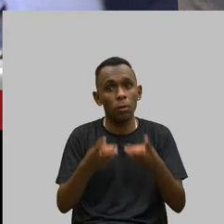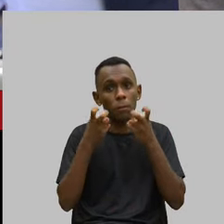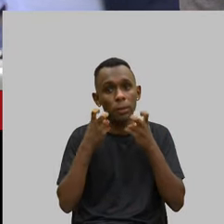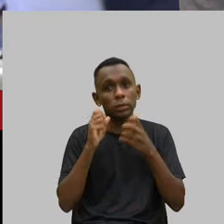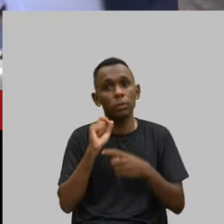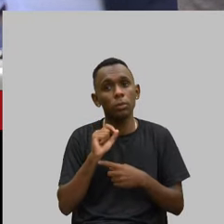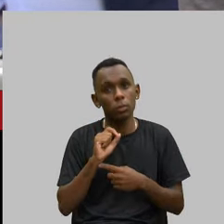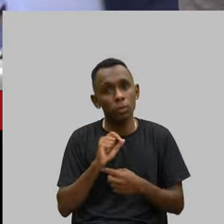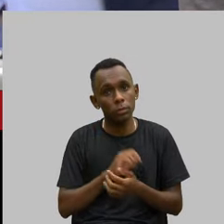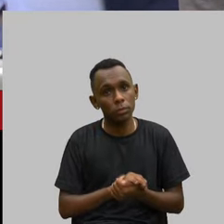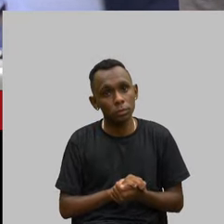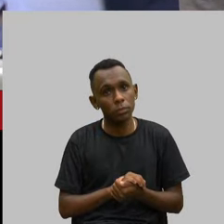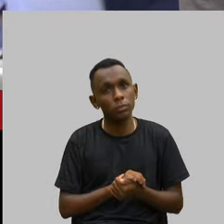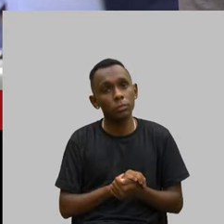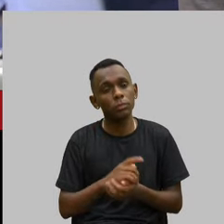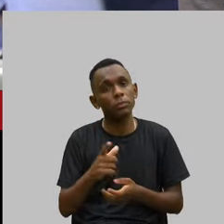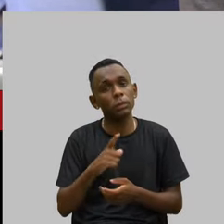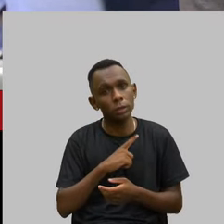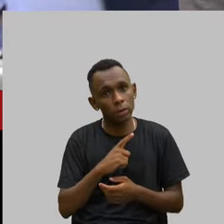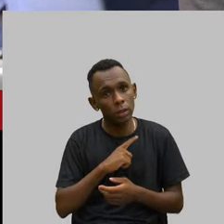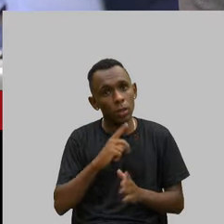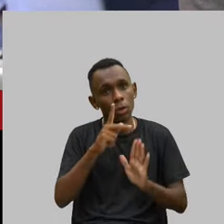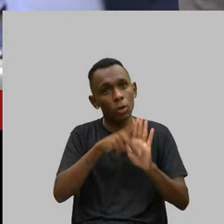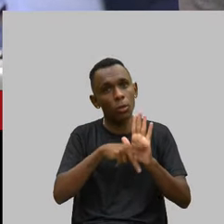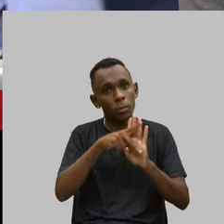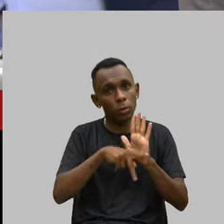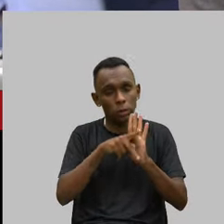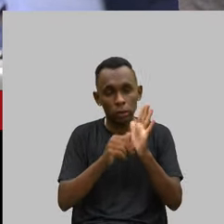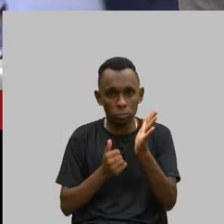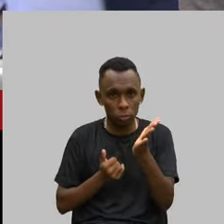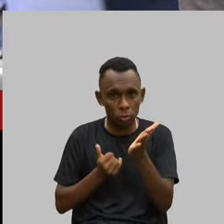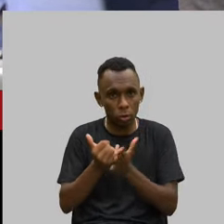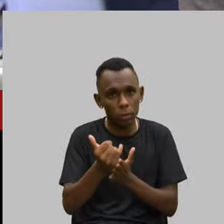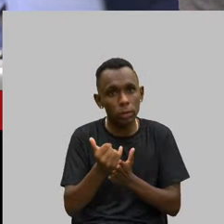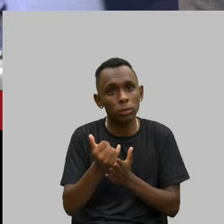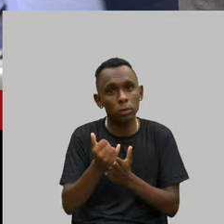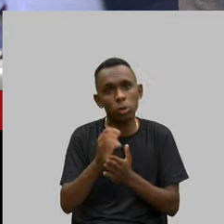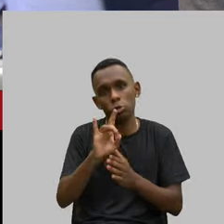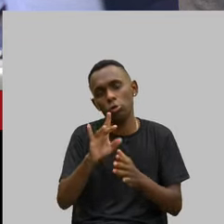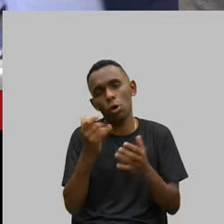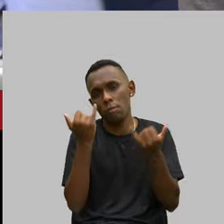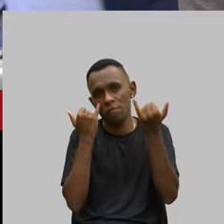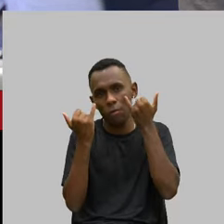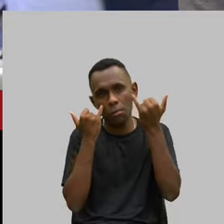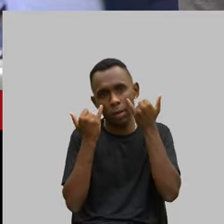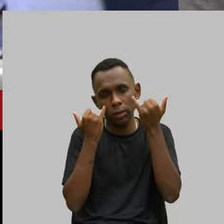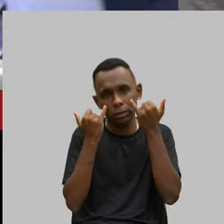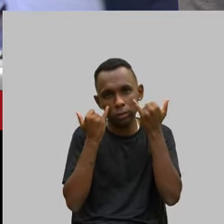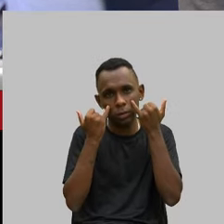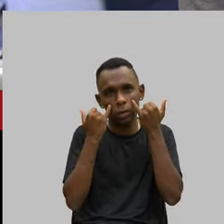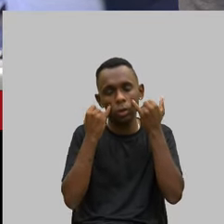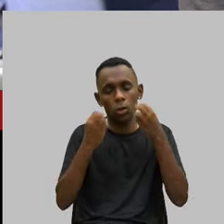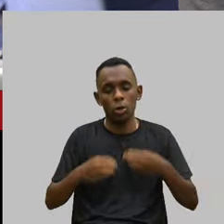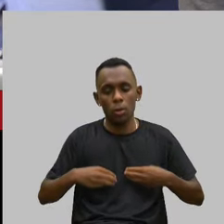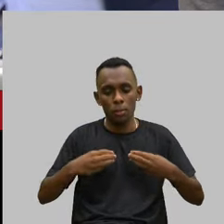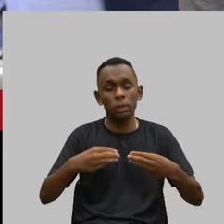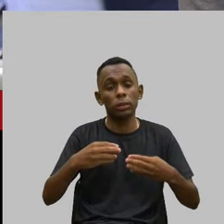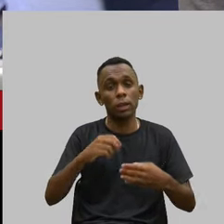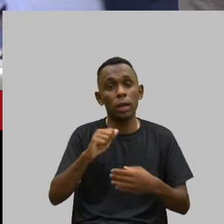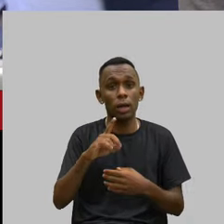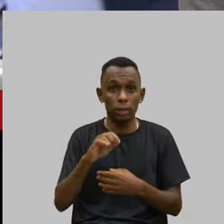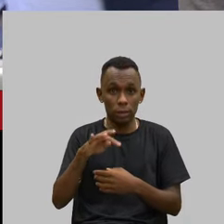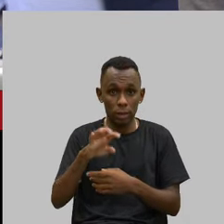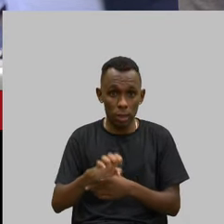eh ainda tem um o projeto não foi iniciado Só se tem notícias dele e o ministro Haddad trouxe aquele projeto